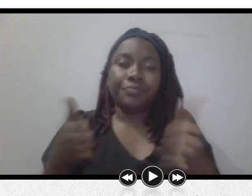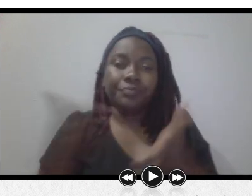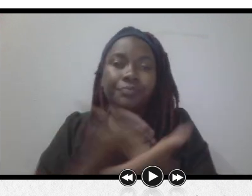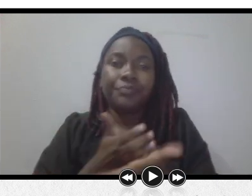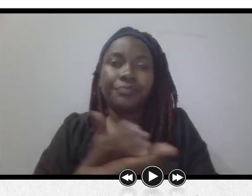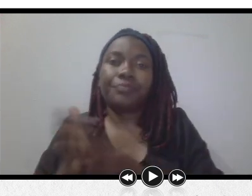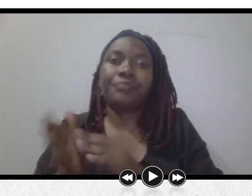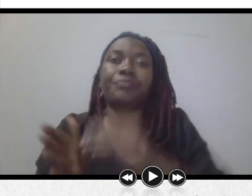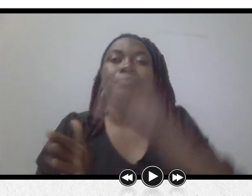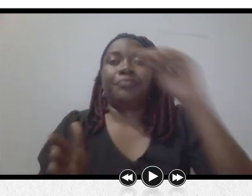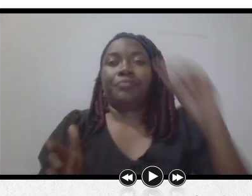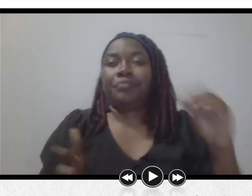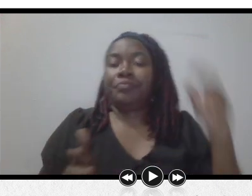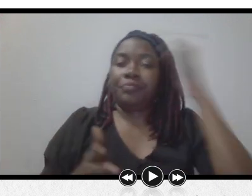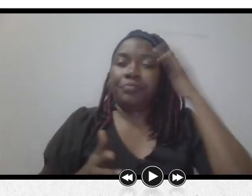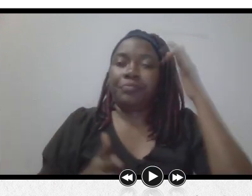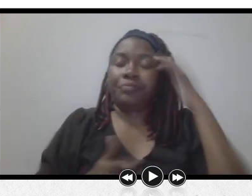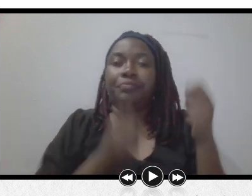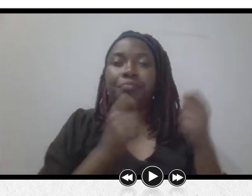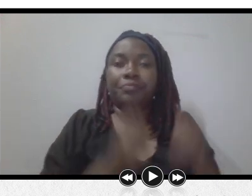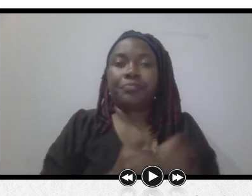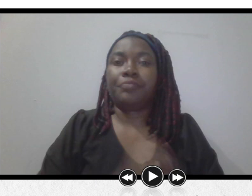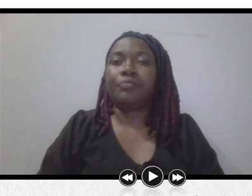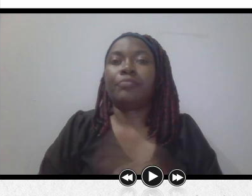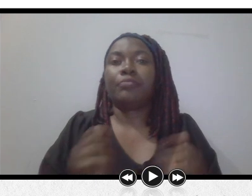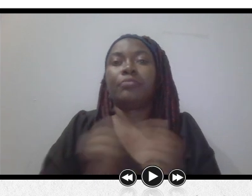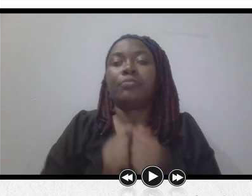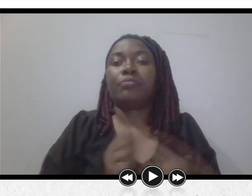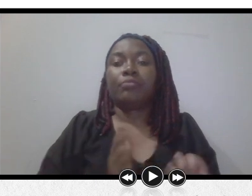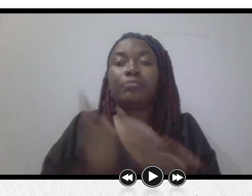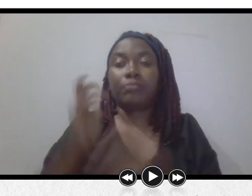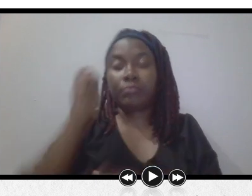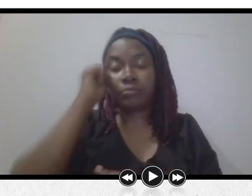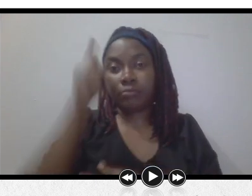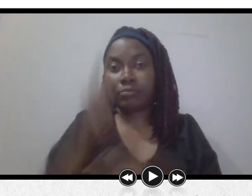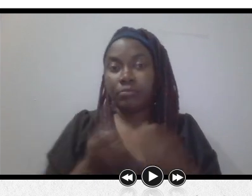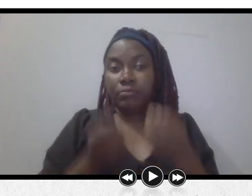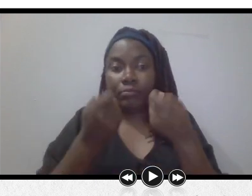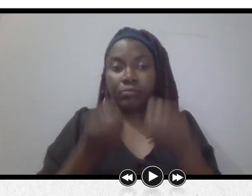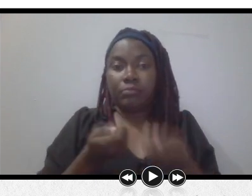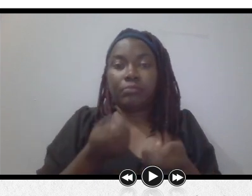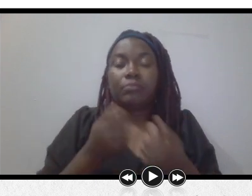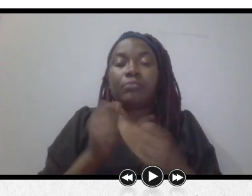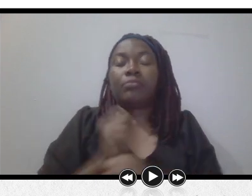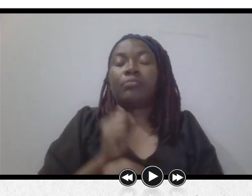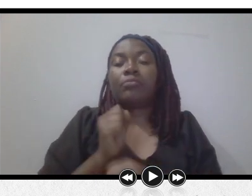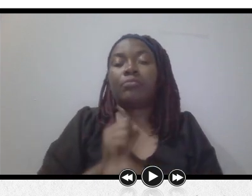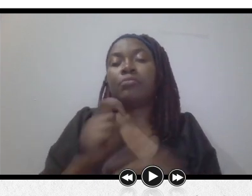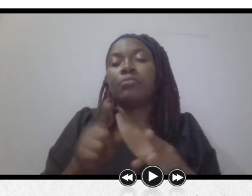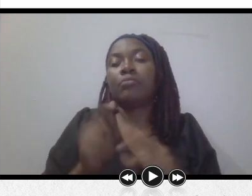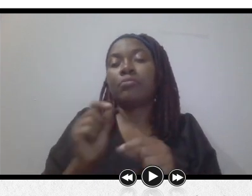para a fase de amadurecimento e de consolidação. E junto com essa ideia de consolidação, esperamos também